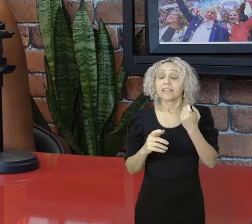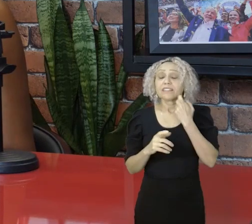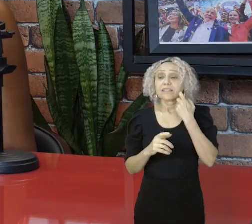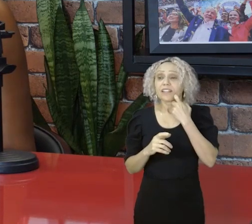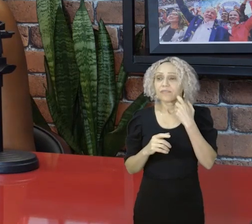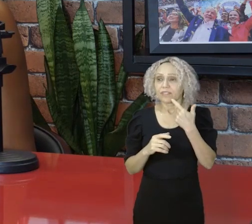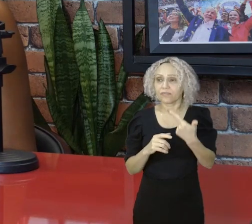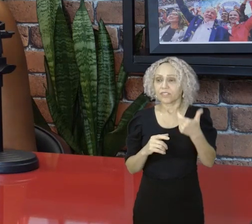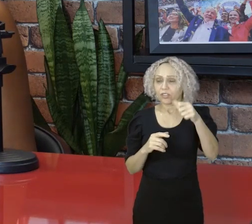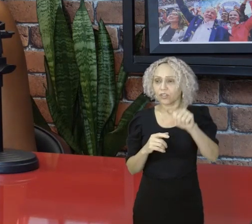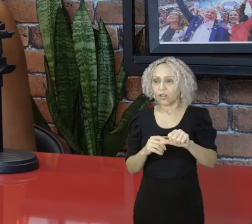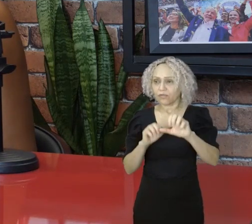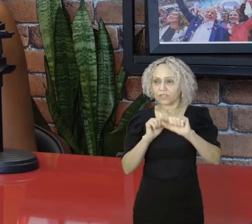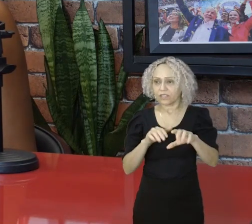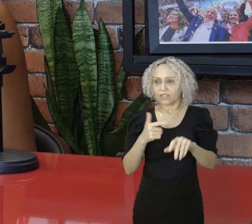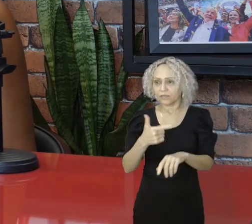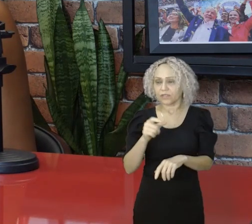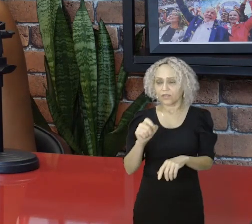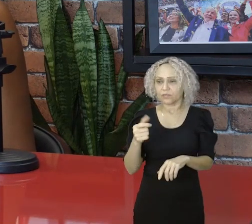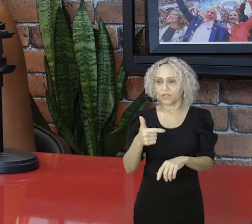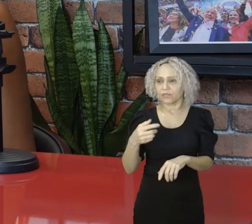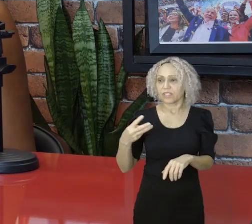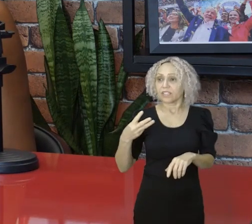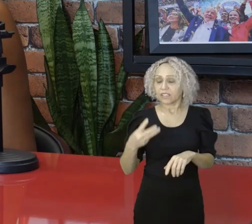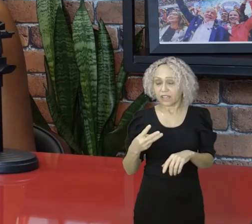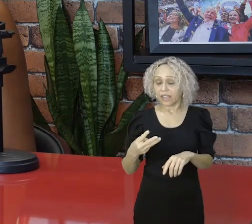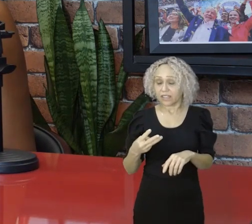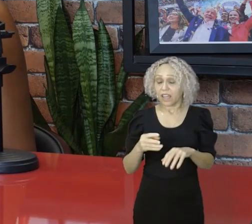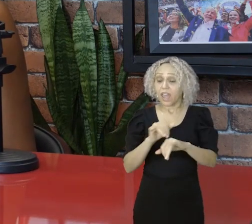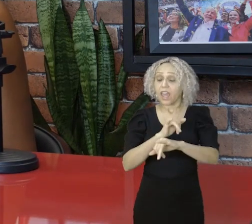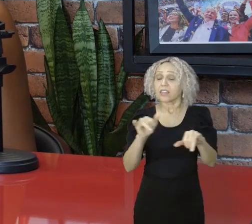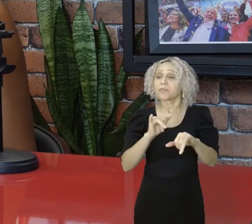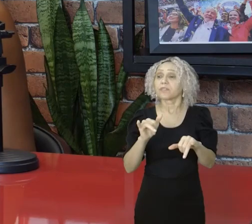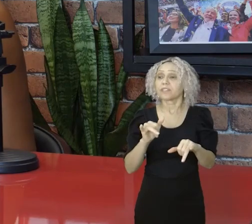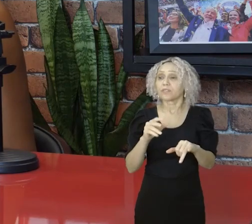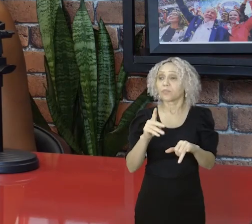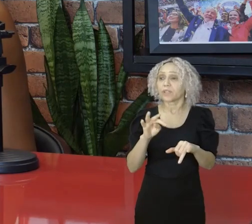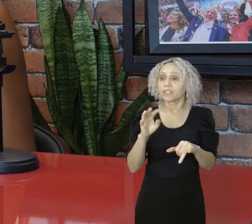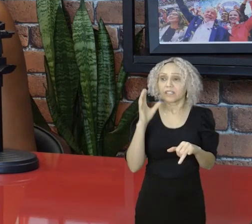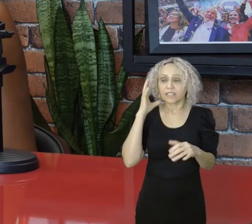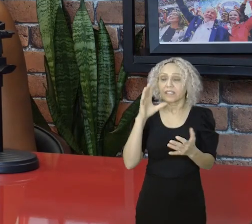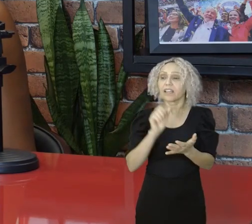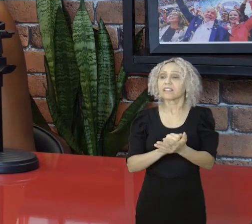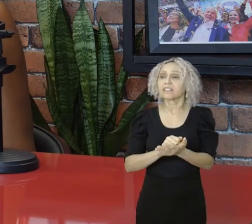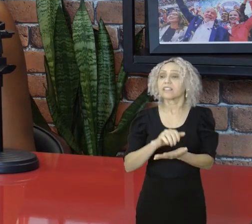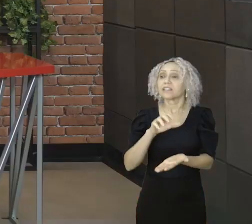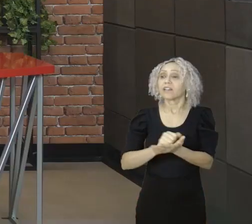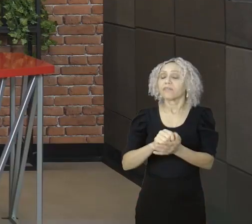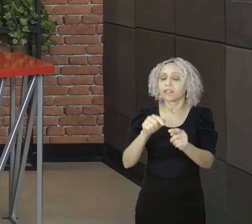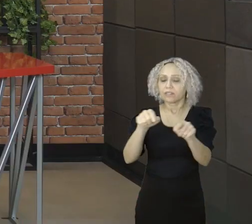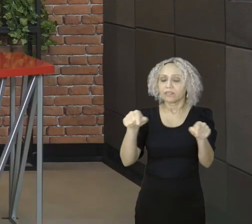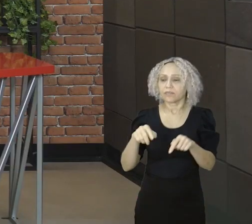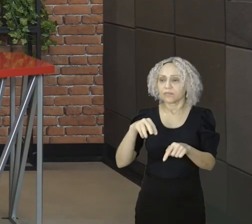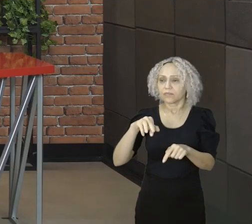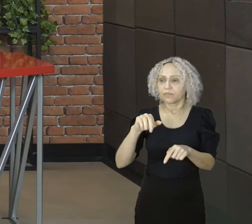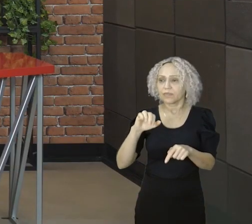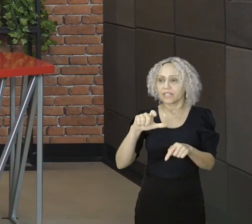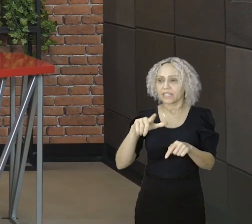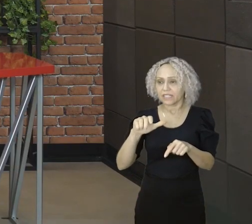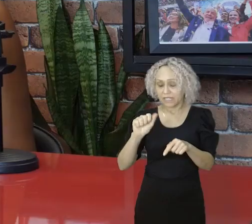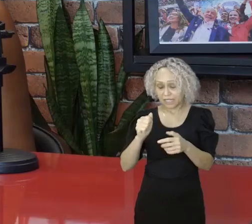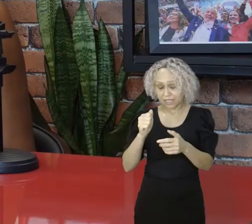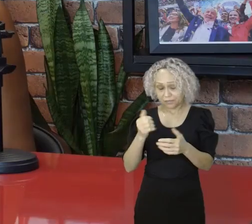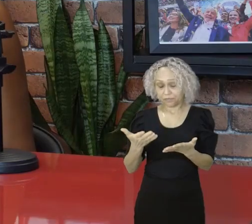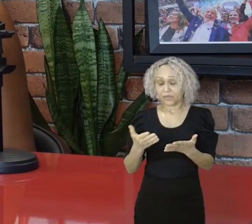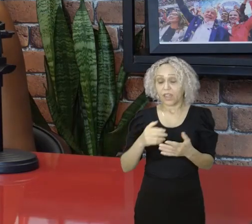Sexta-feira, 29 de setembro de 2023. Esta produção do PTcast está sendo gravada no estúdio Marisa